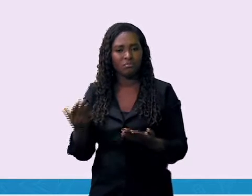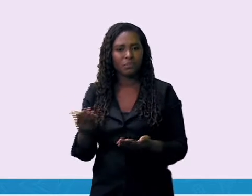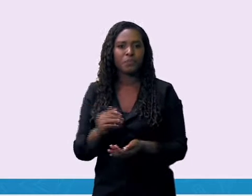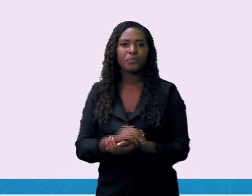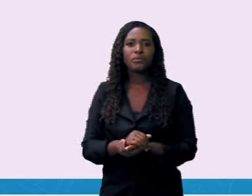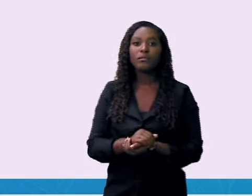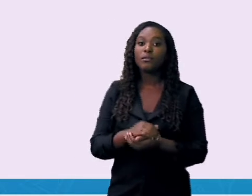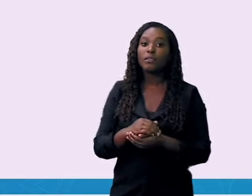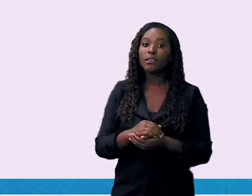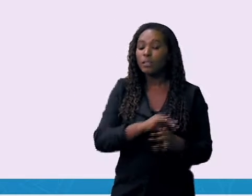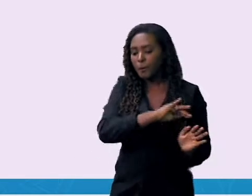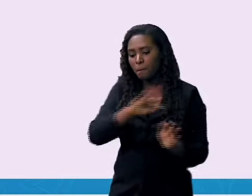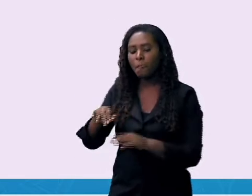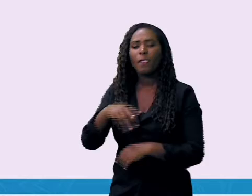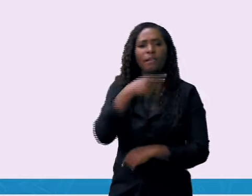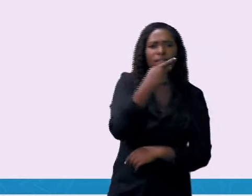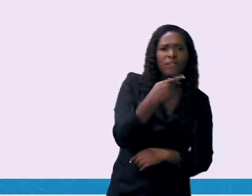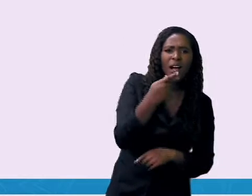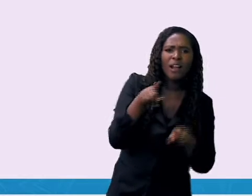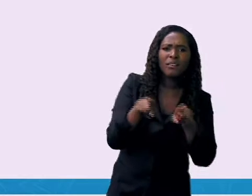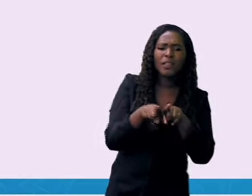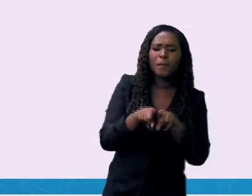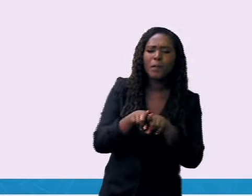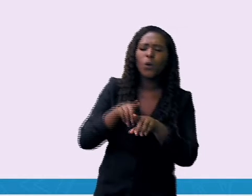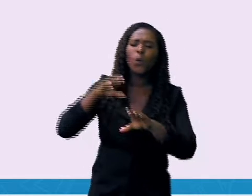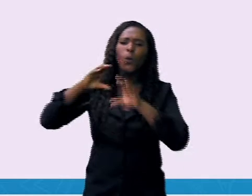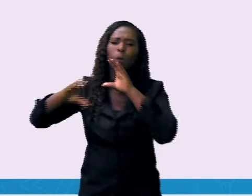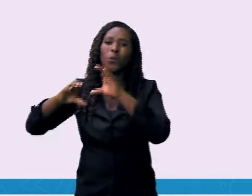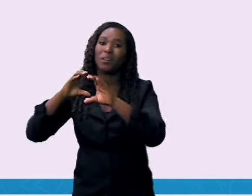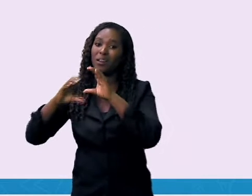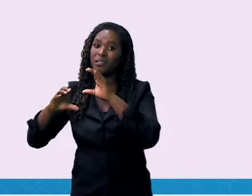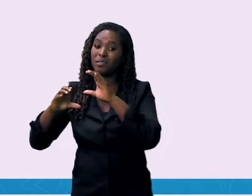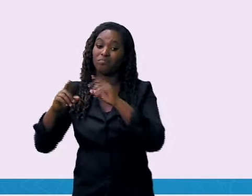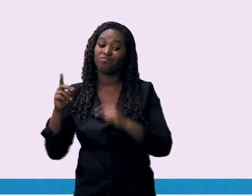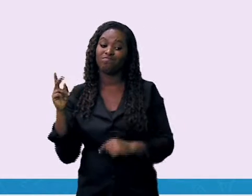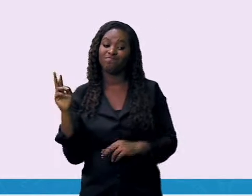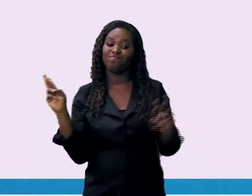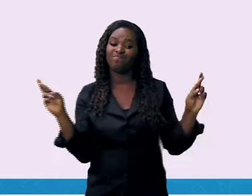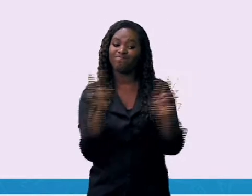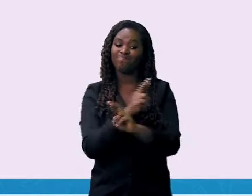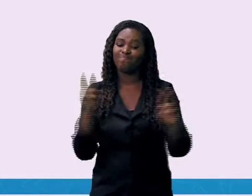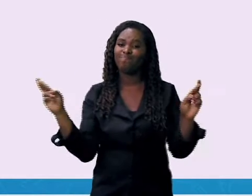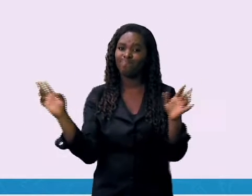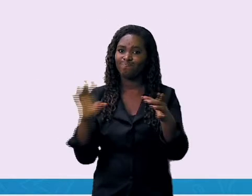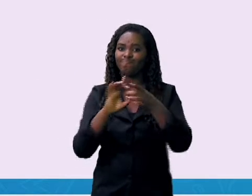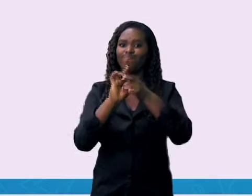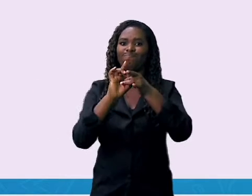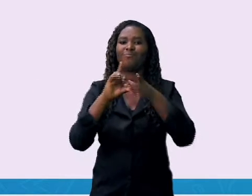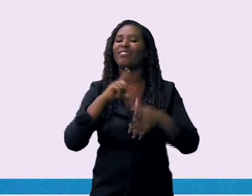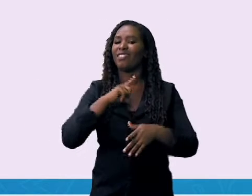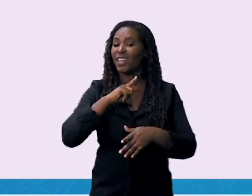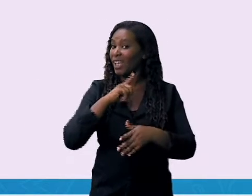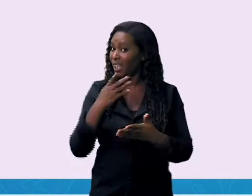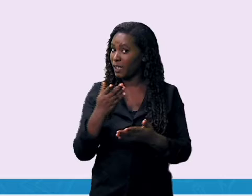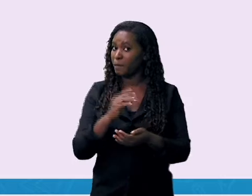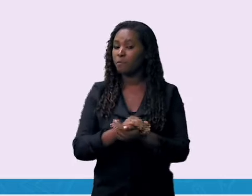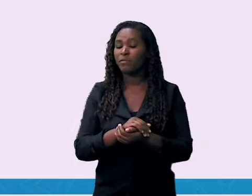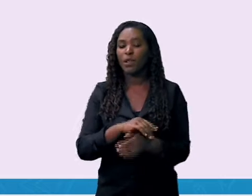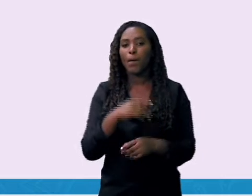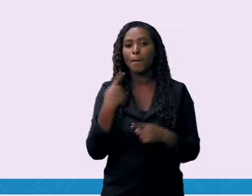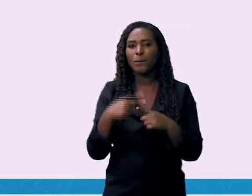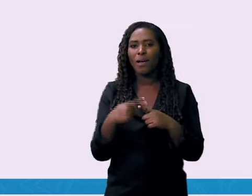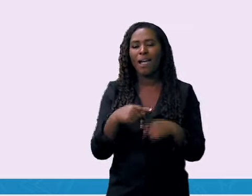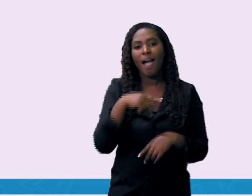muito ligados e uma criança pode apresentar dificuldades com apenas um deles. A fala é o ato motor que